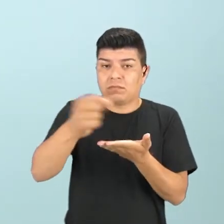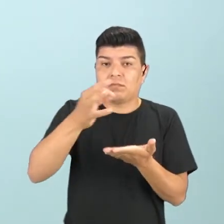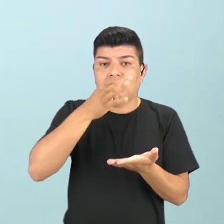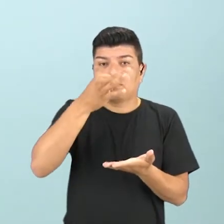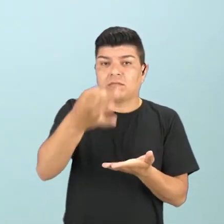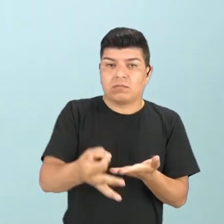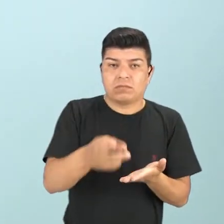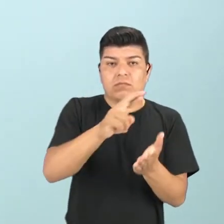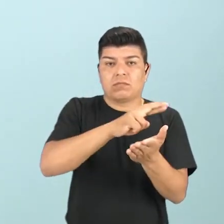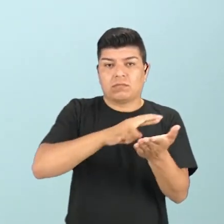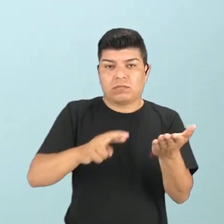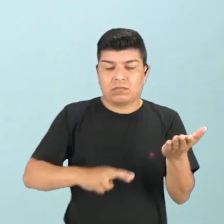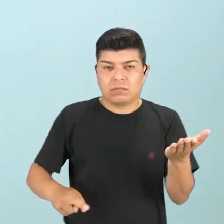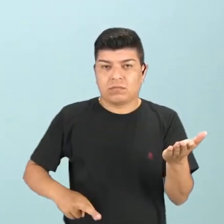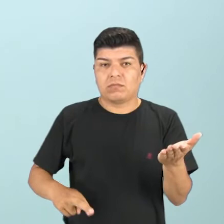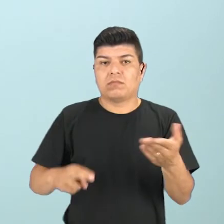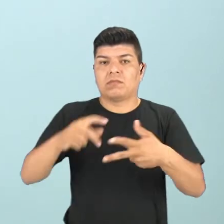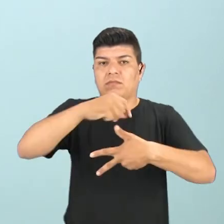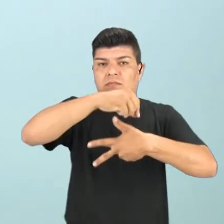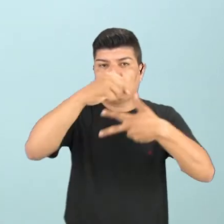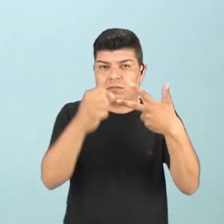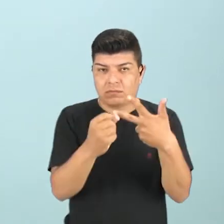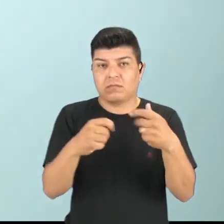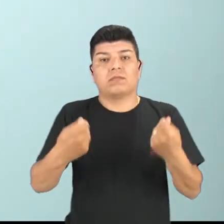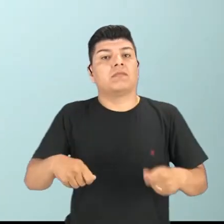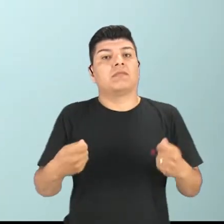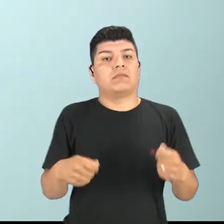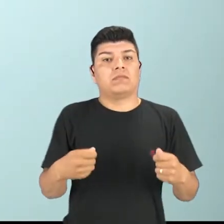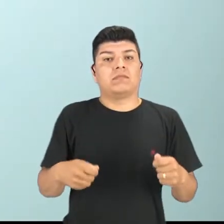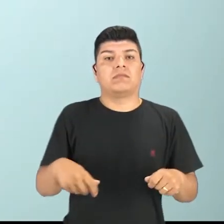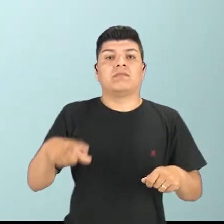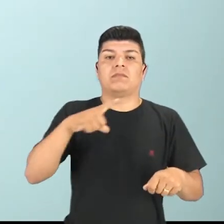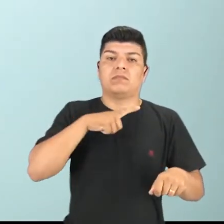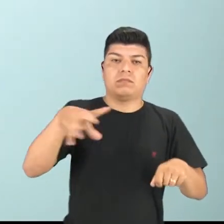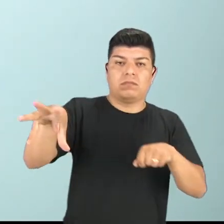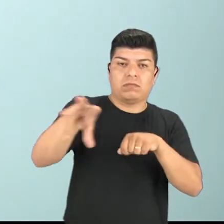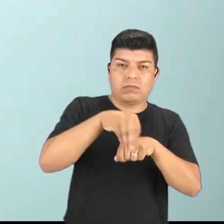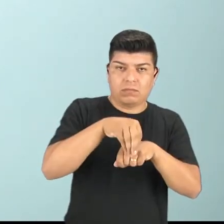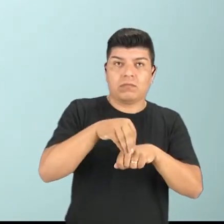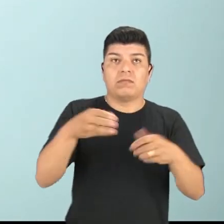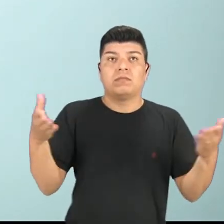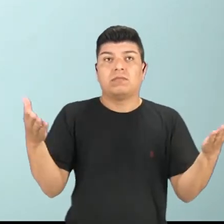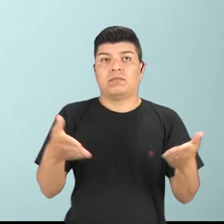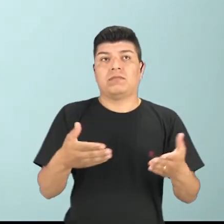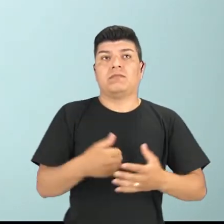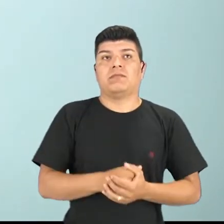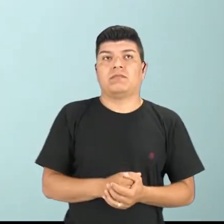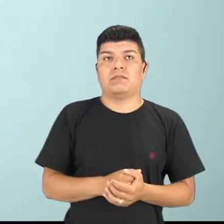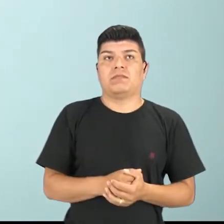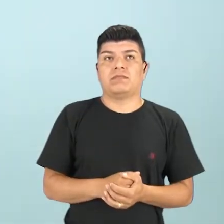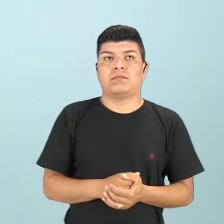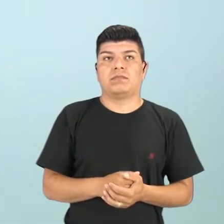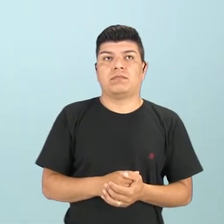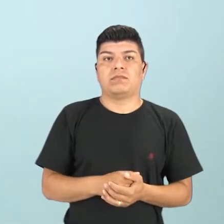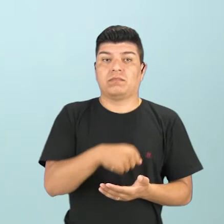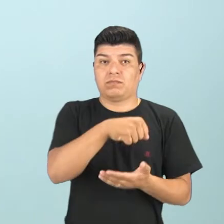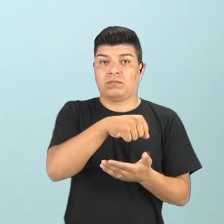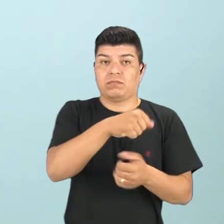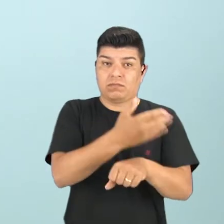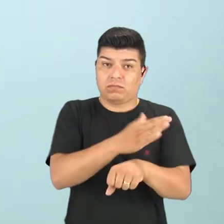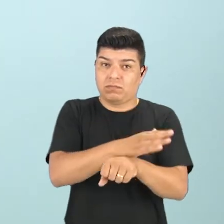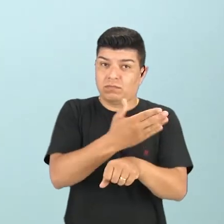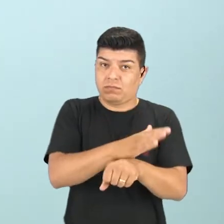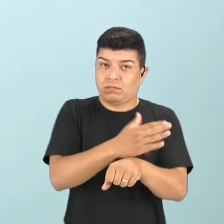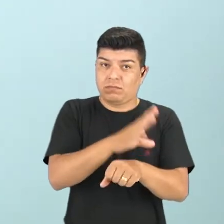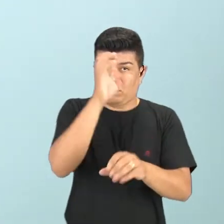até mesmo na redação do Enem que vocês vão fazer, é preciso ter conhecimento. E agora, vamos lá exercitar o que a gente